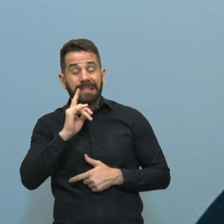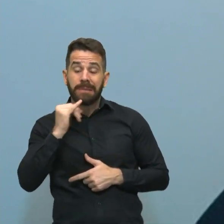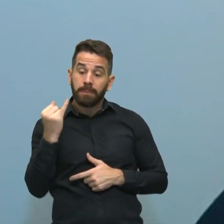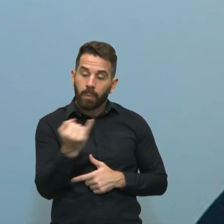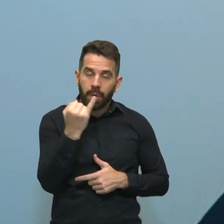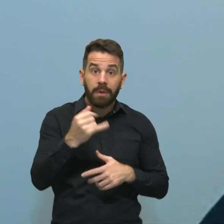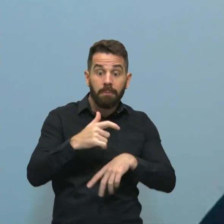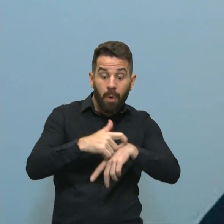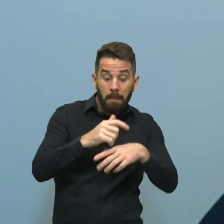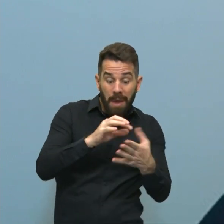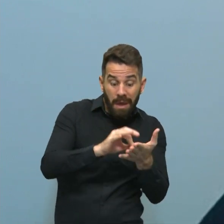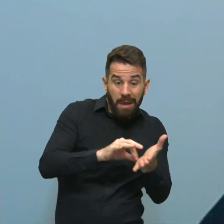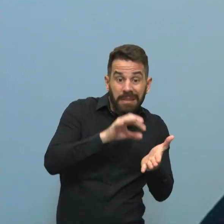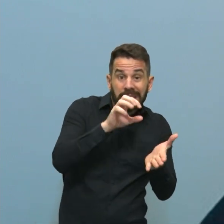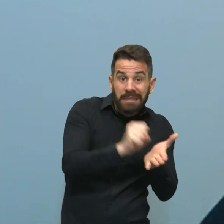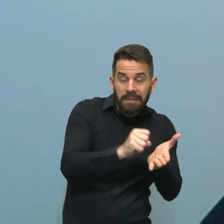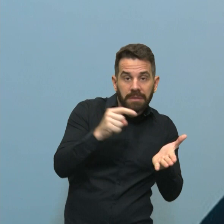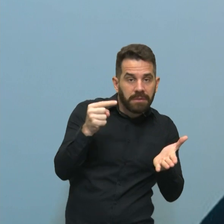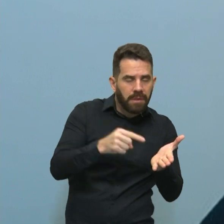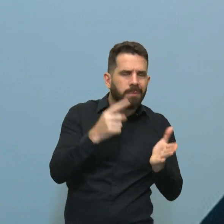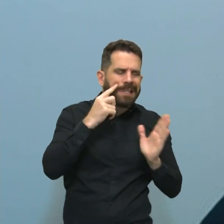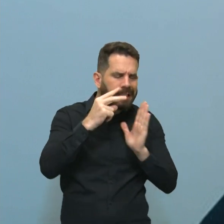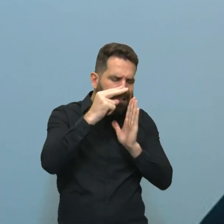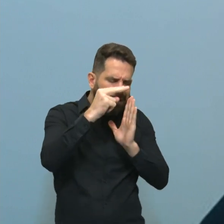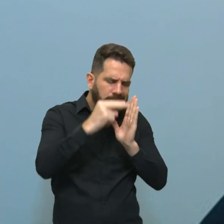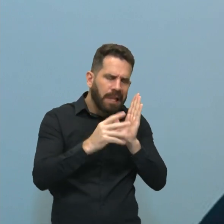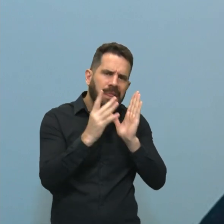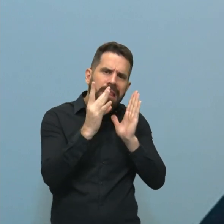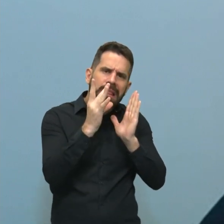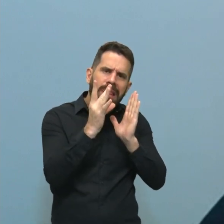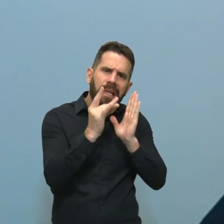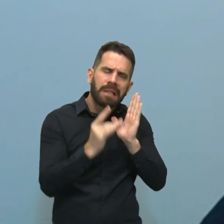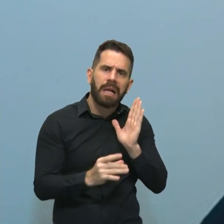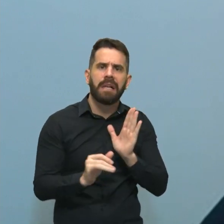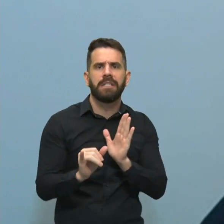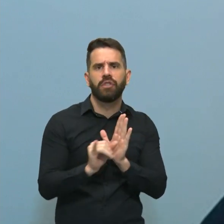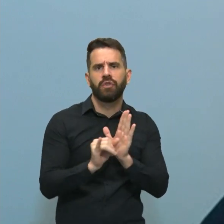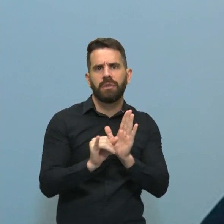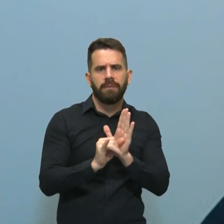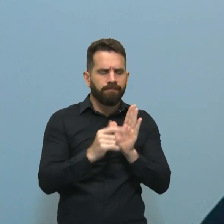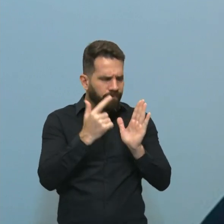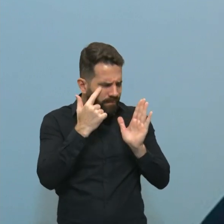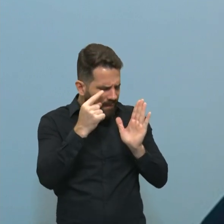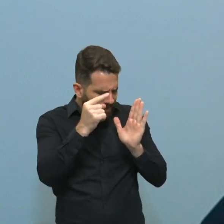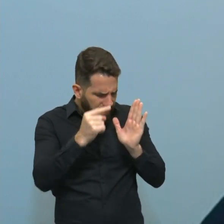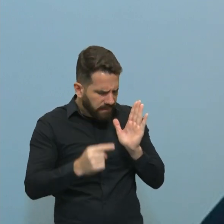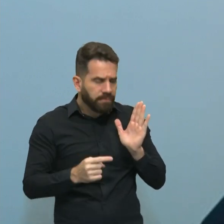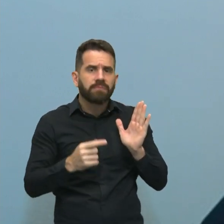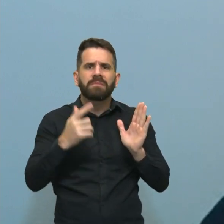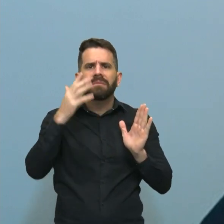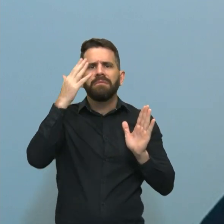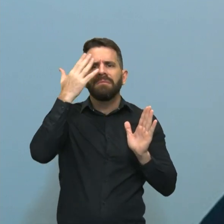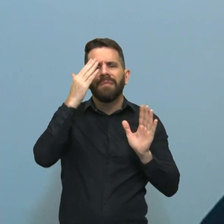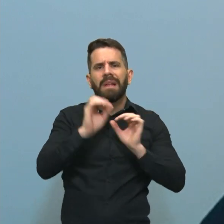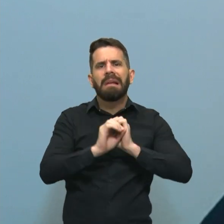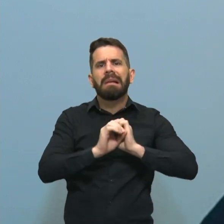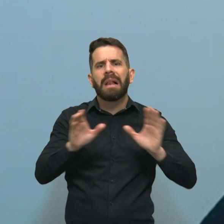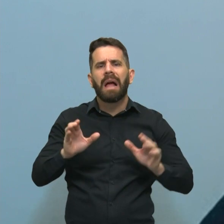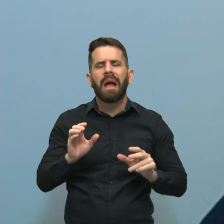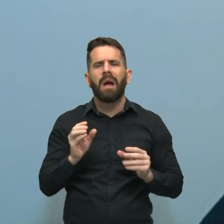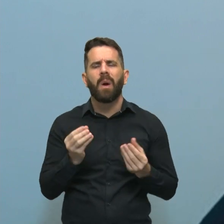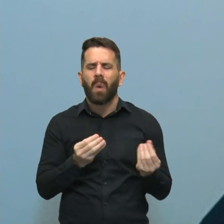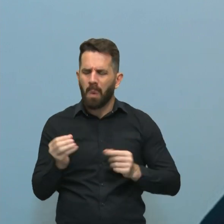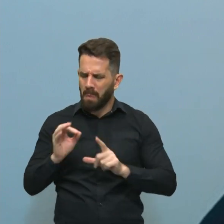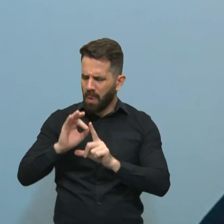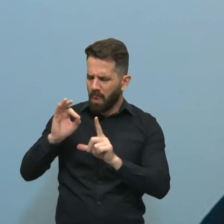sua inscrição, que ele leia com atenção o edital, que ele esclareça a questão das cotas antes de fazer a